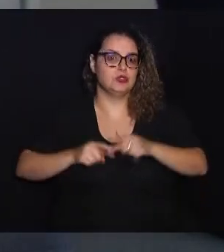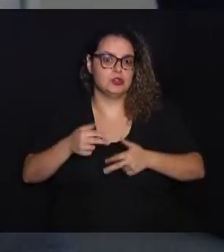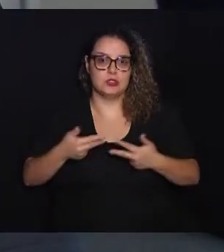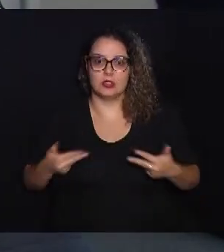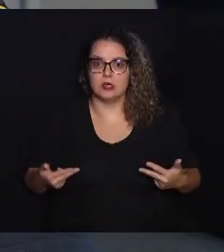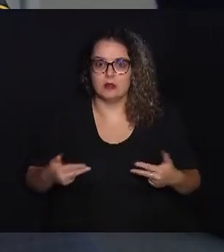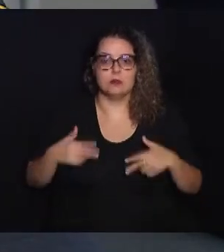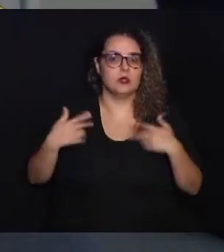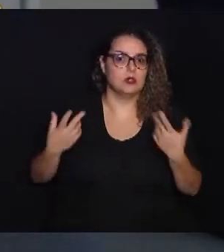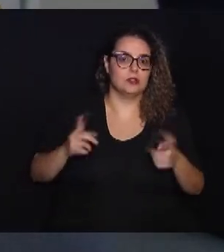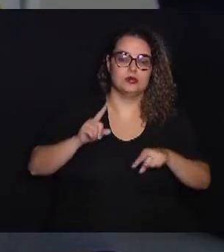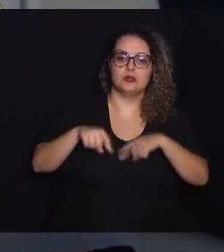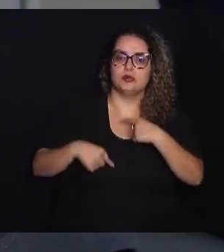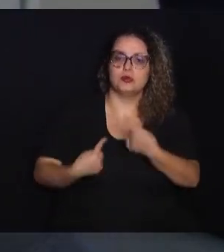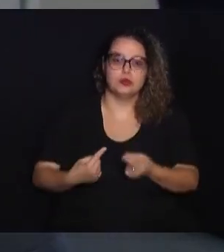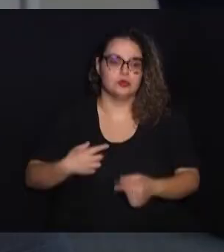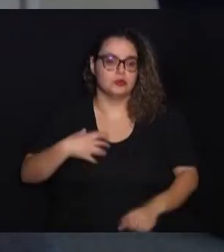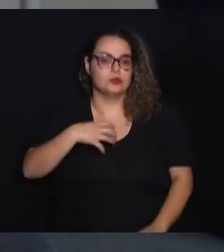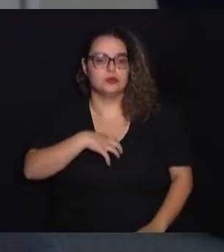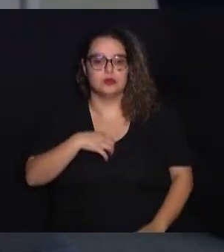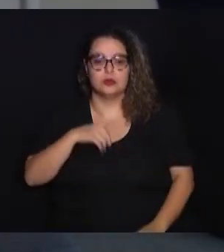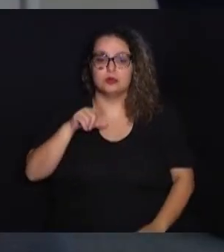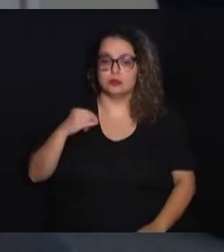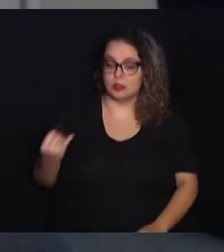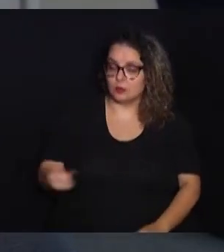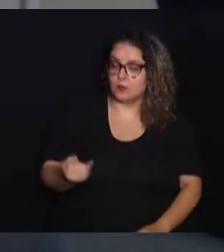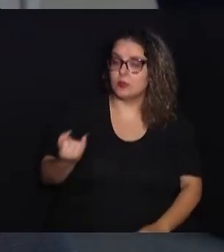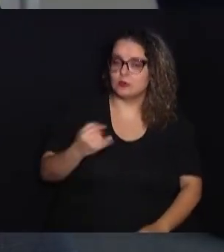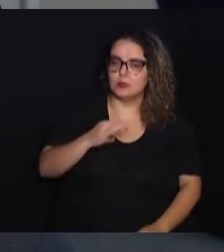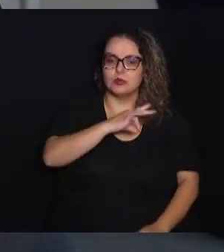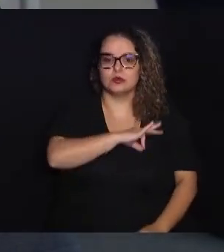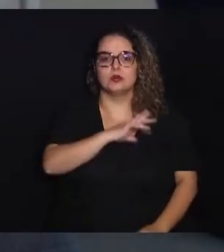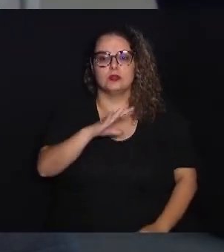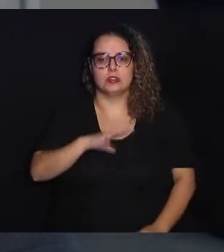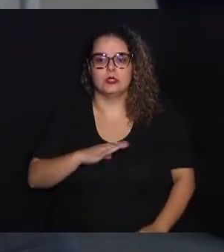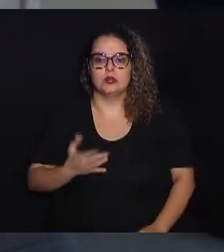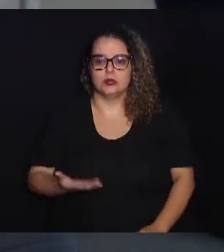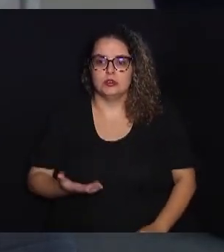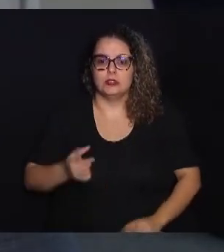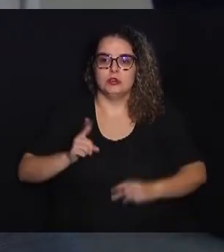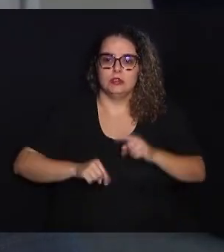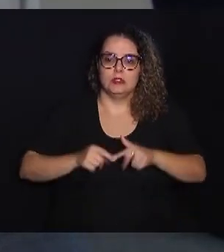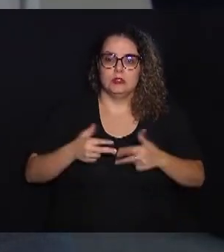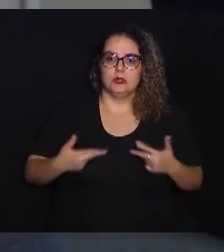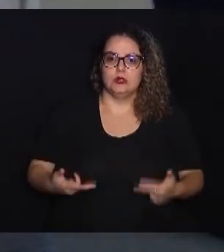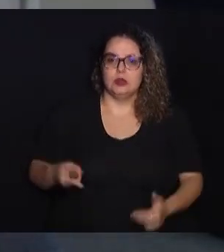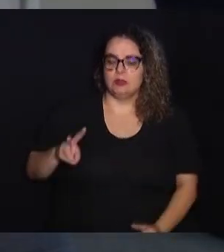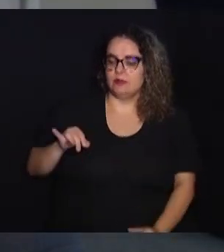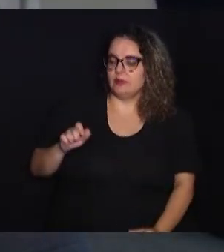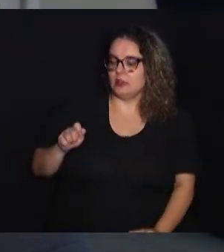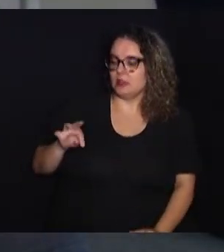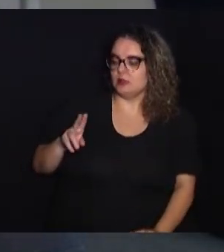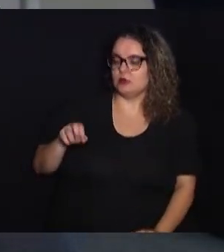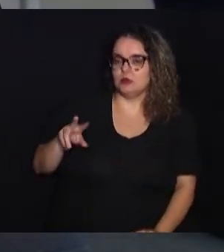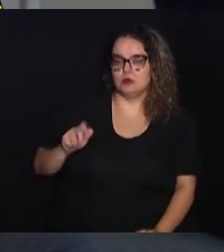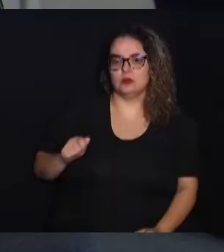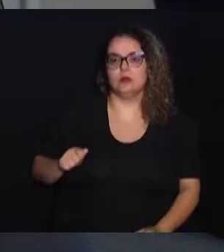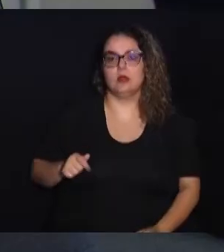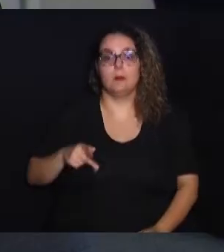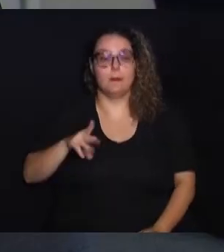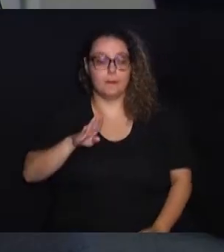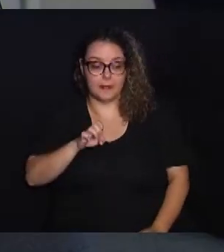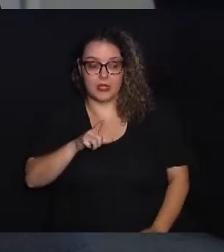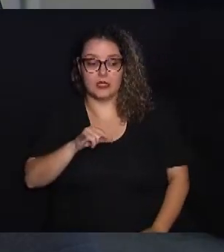equipamentos, de outras situações que são importantes aí para as guardas municipais, equipamentos para viatura,